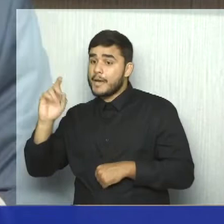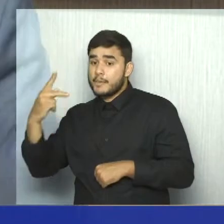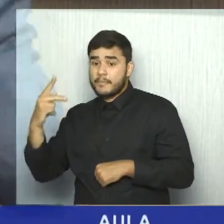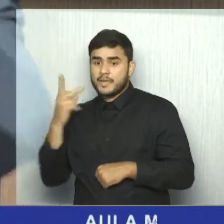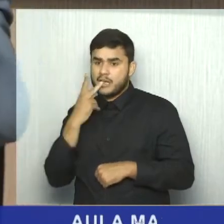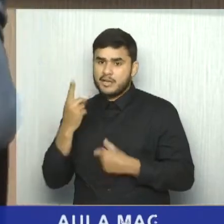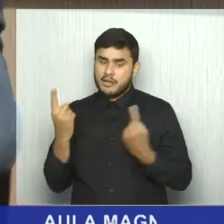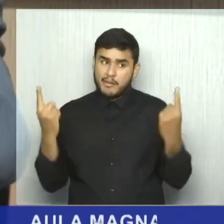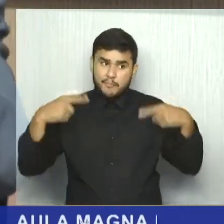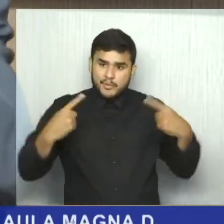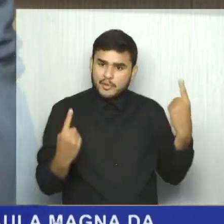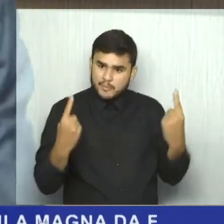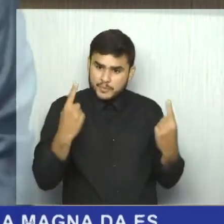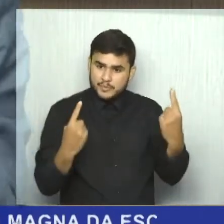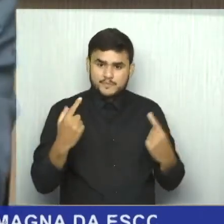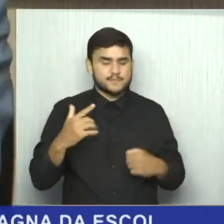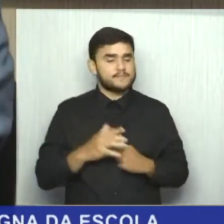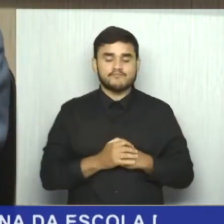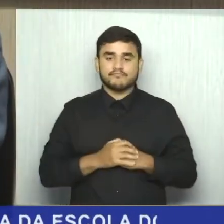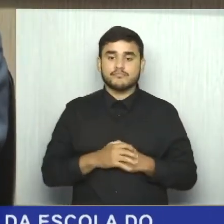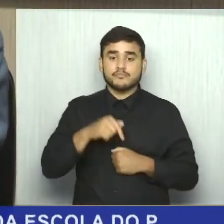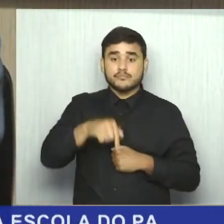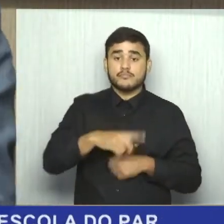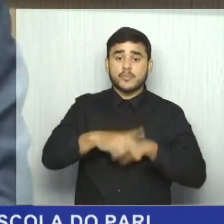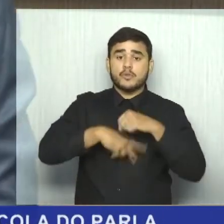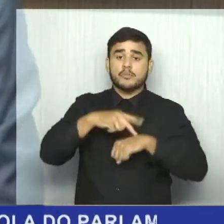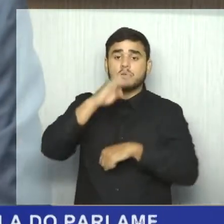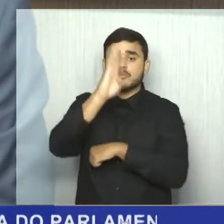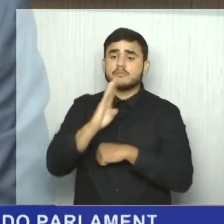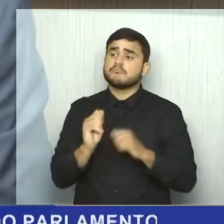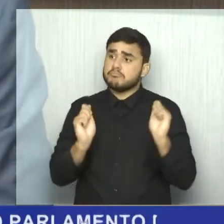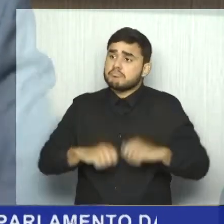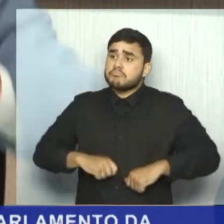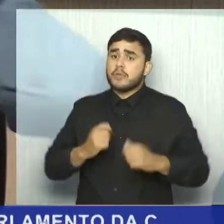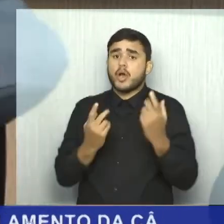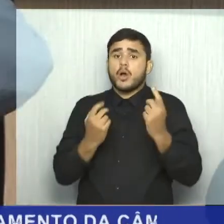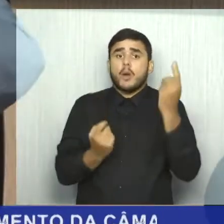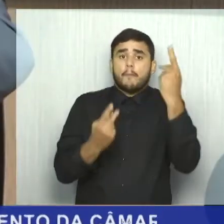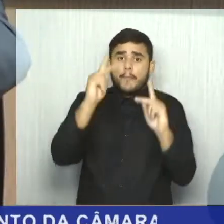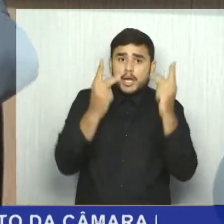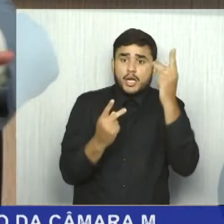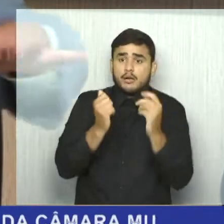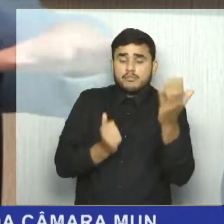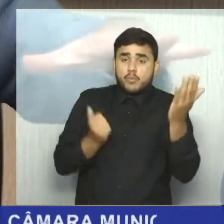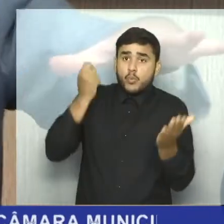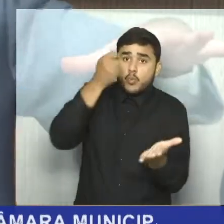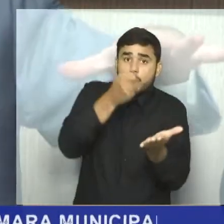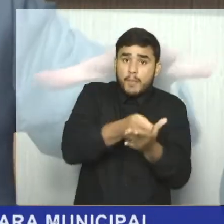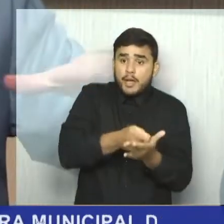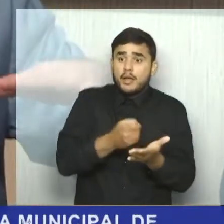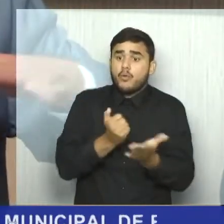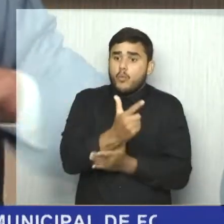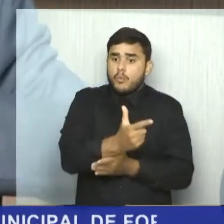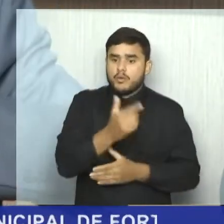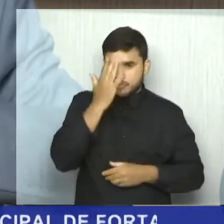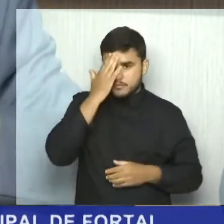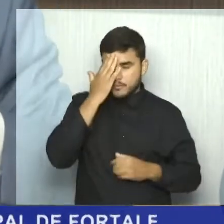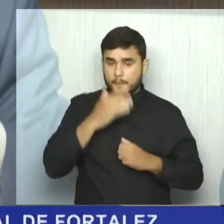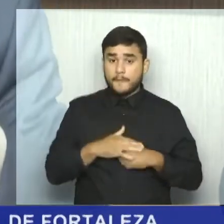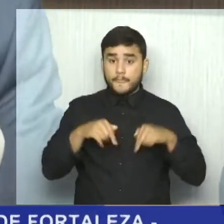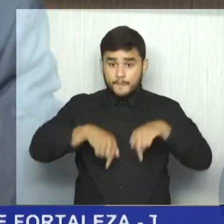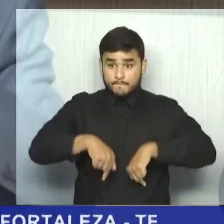livre. E a ideia de privatizar no Brasil já pode ser vista. Por exemplo, quando a Petrobras disseminou a sua planta de